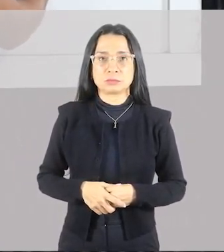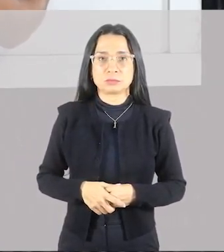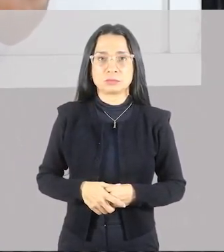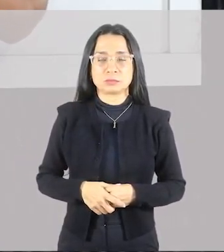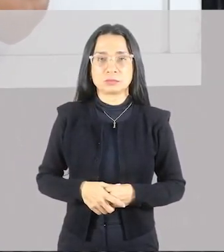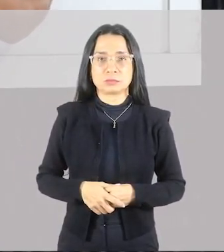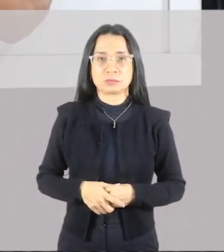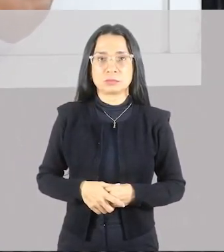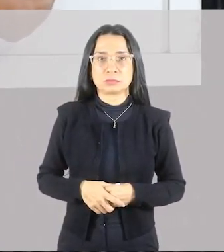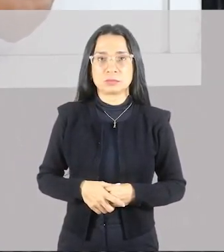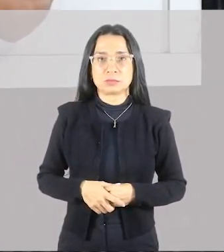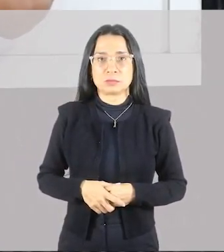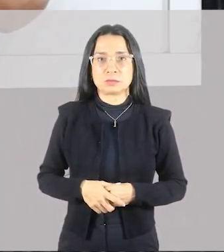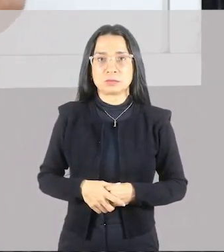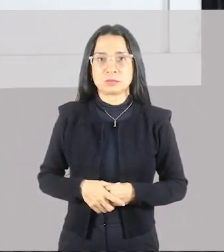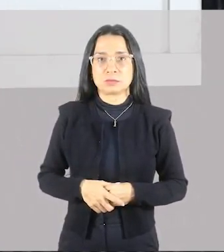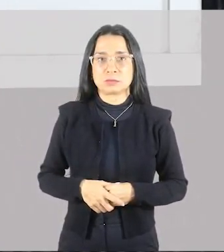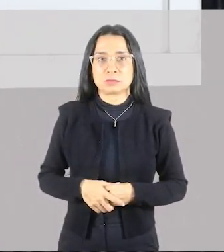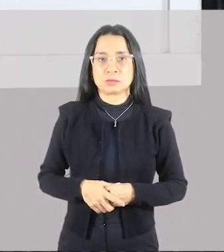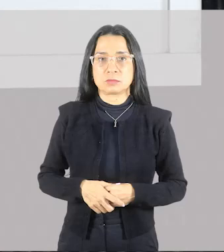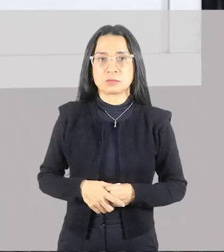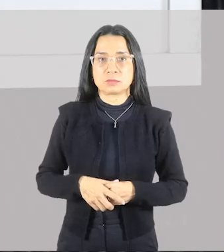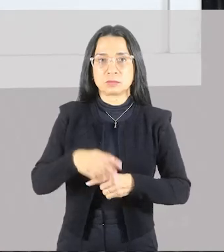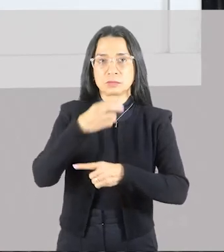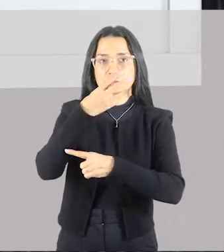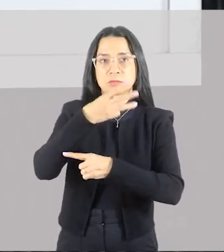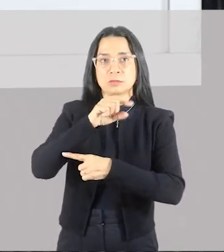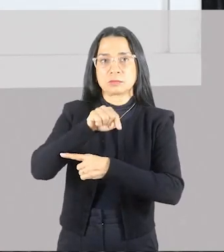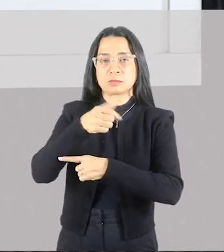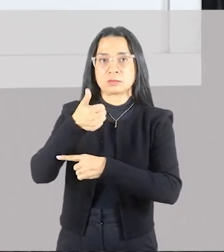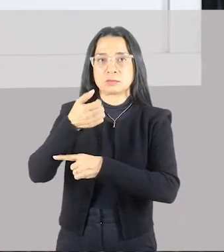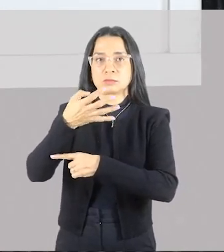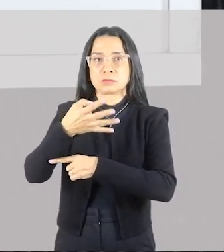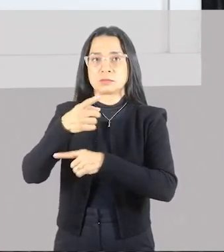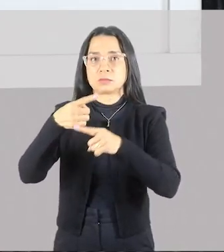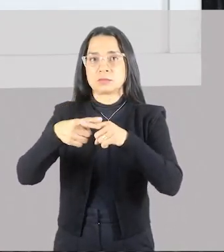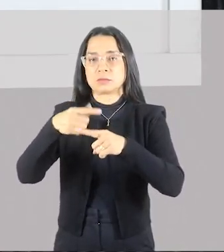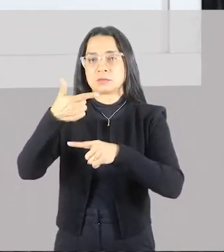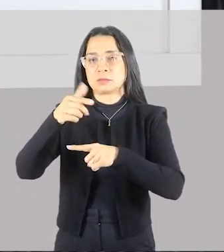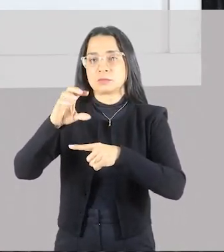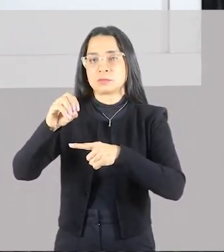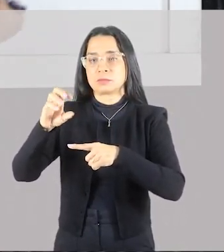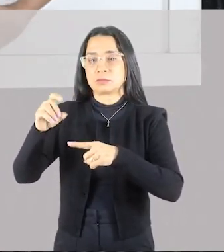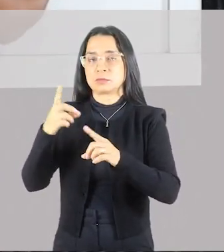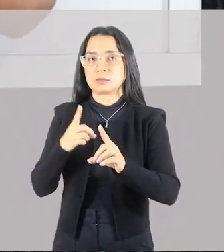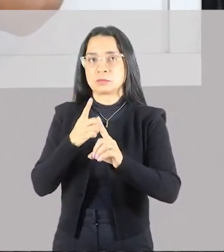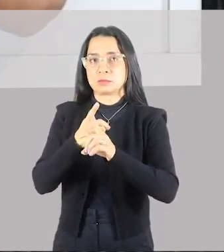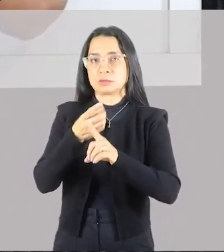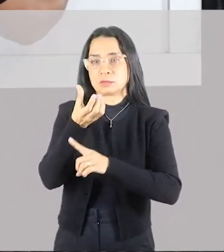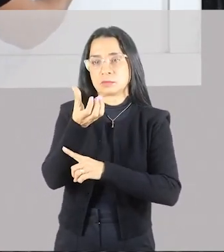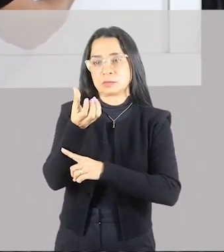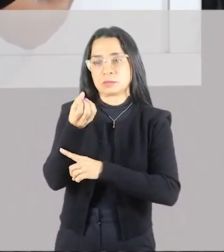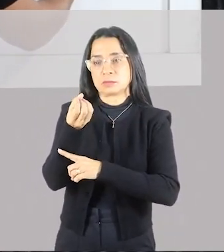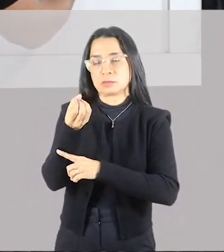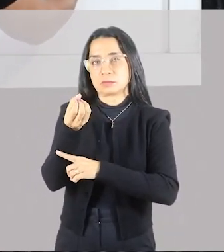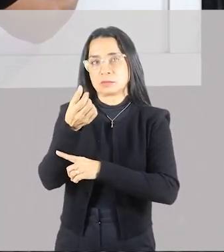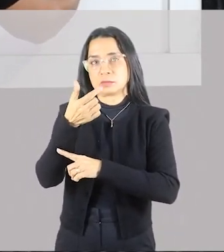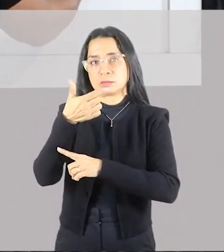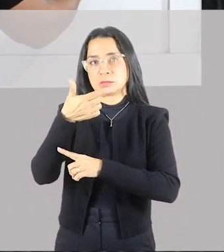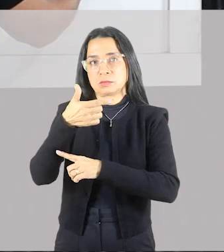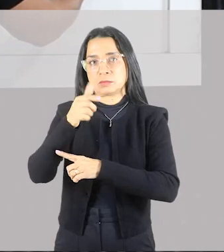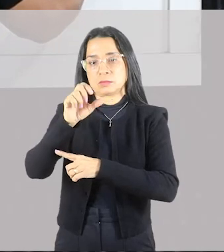E você multiplicar 3,14 por 200, você vai encontrar